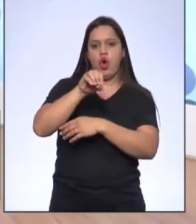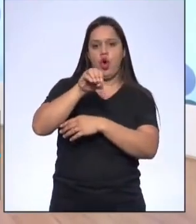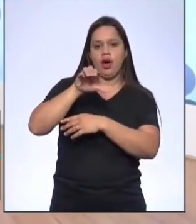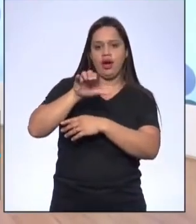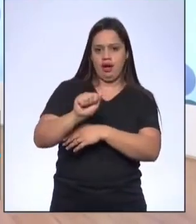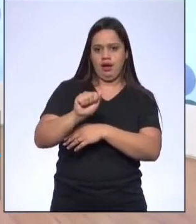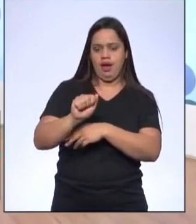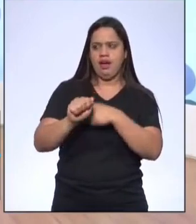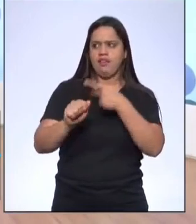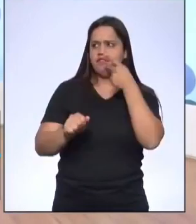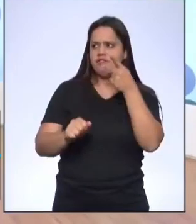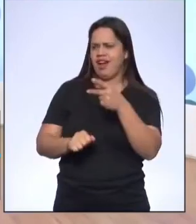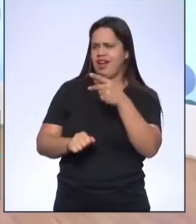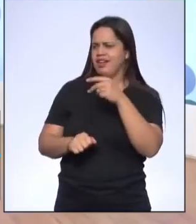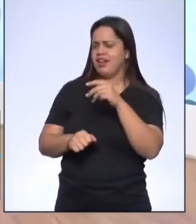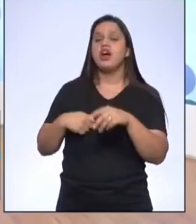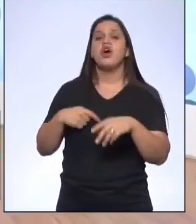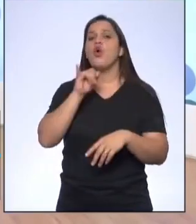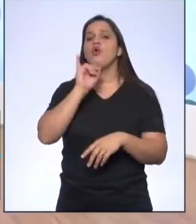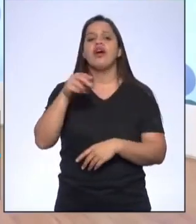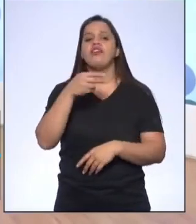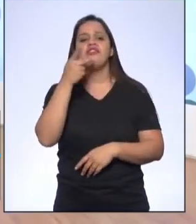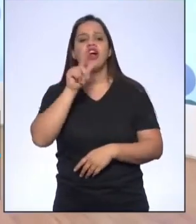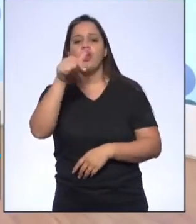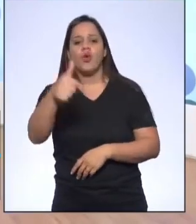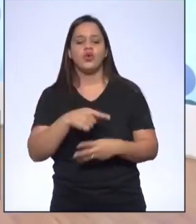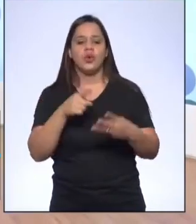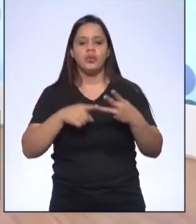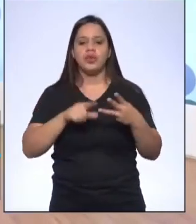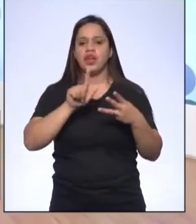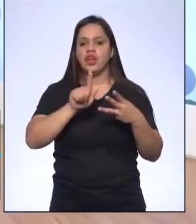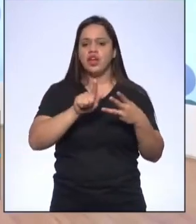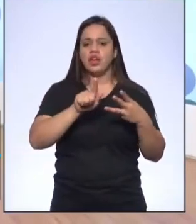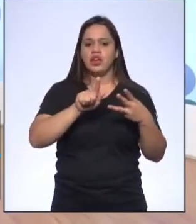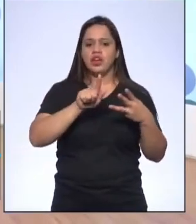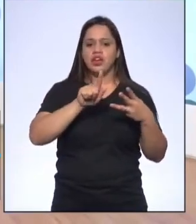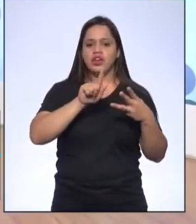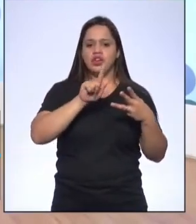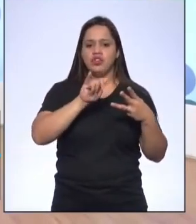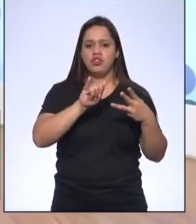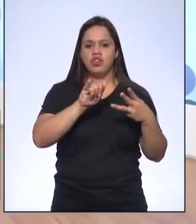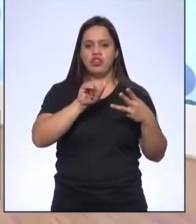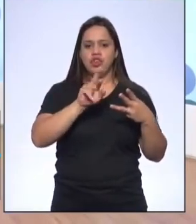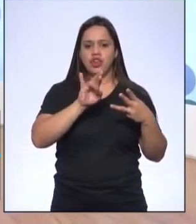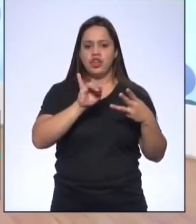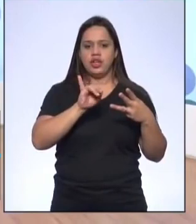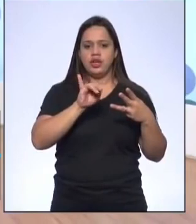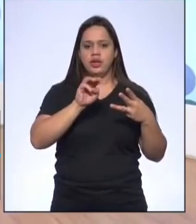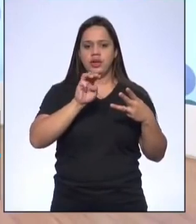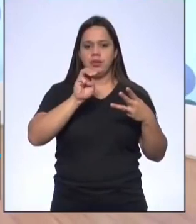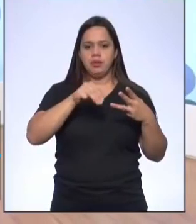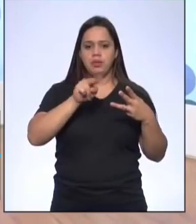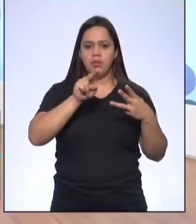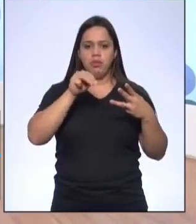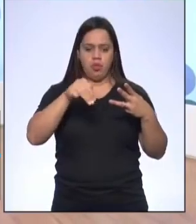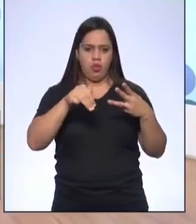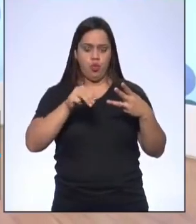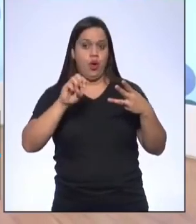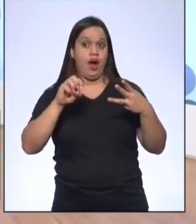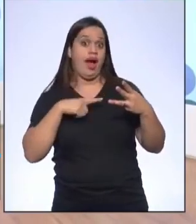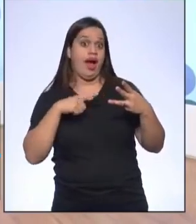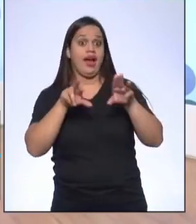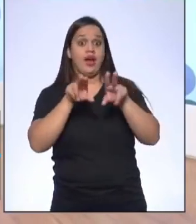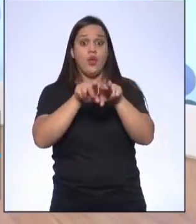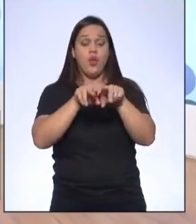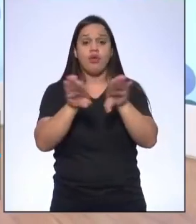que é macaxeira? Né? Aí tem o outro que é jerimum. Jerimum, abóbora, adoro. Jerimum, abóbora. Doce de jerimum.